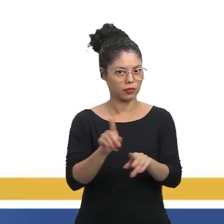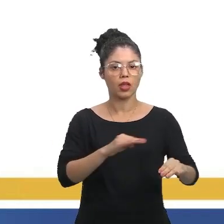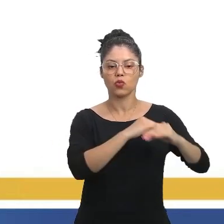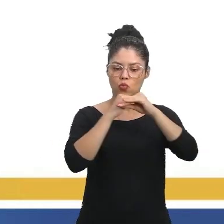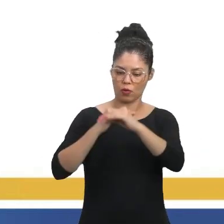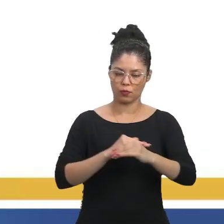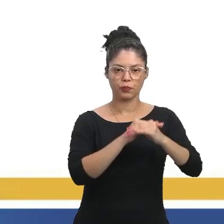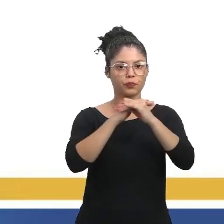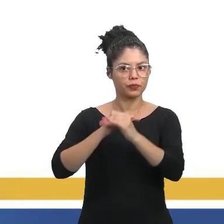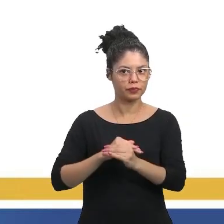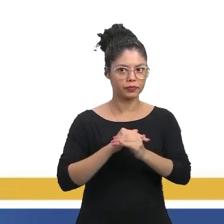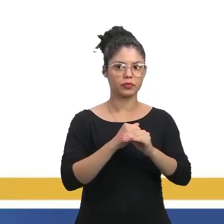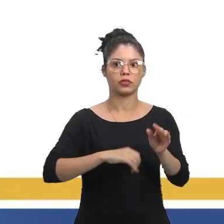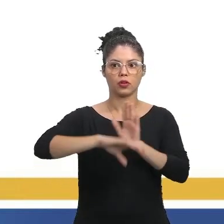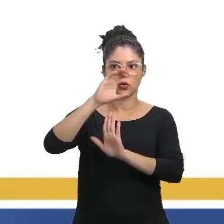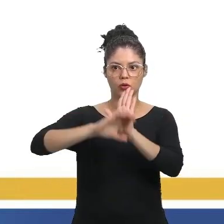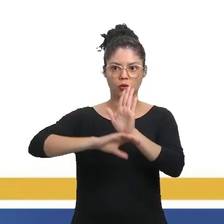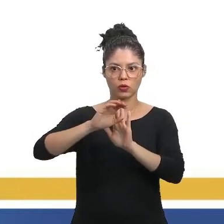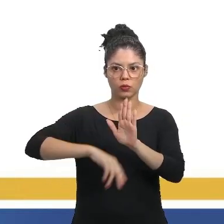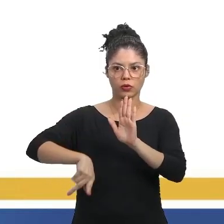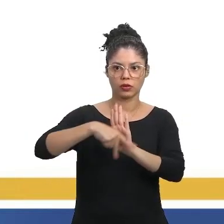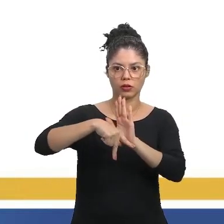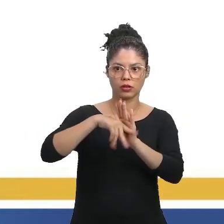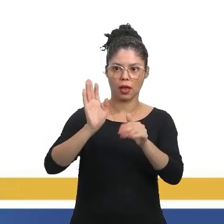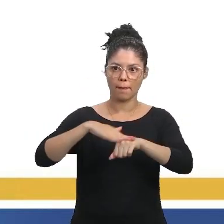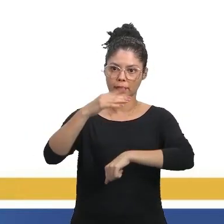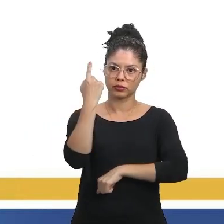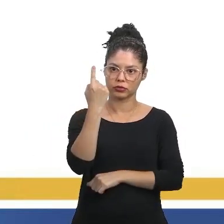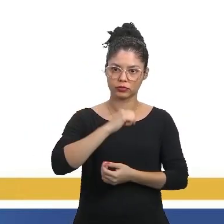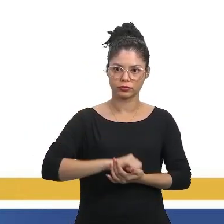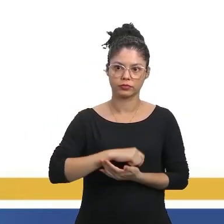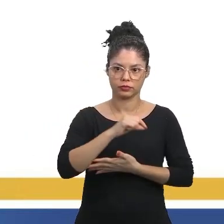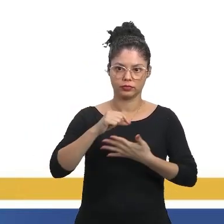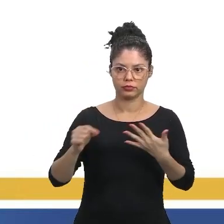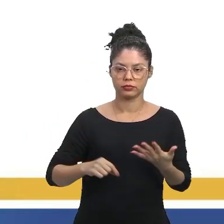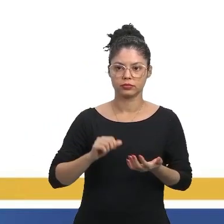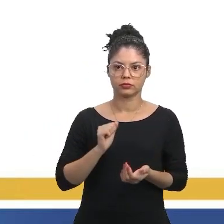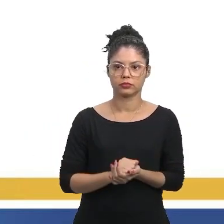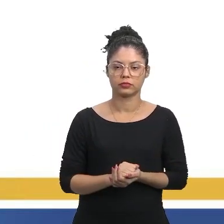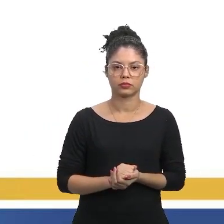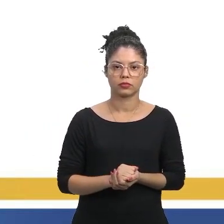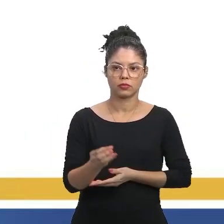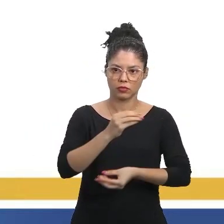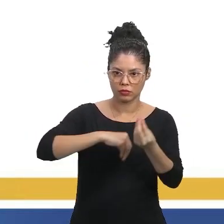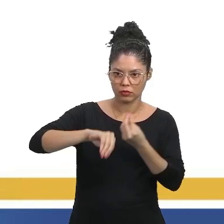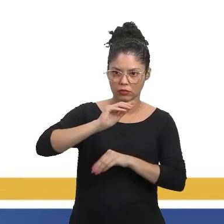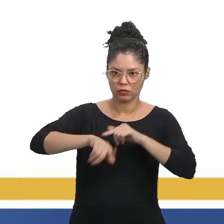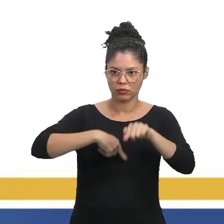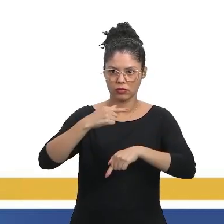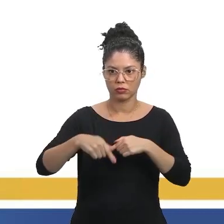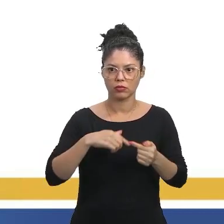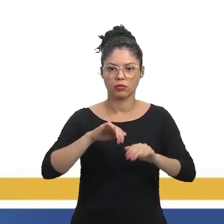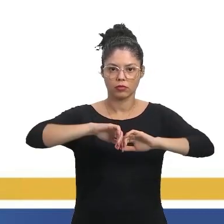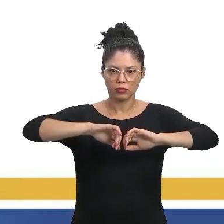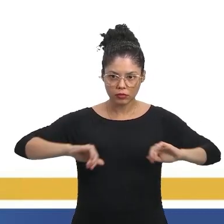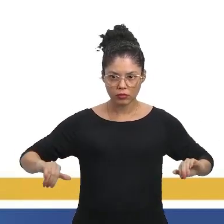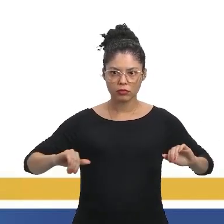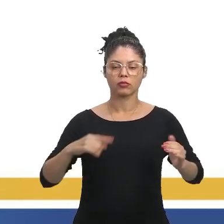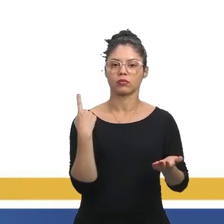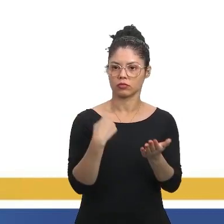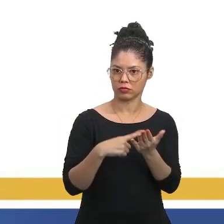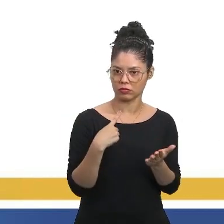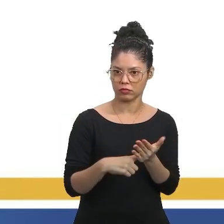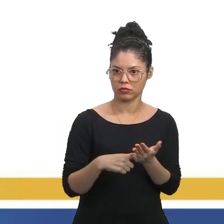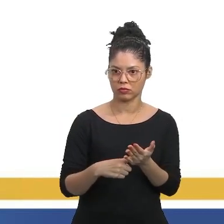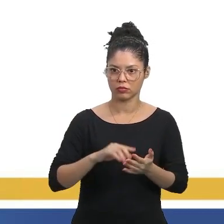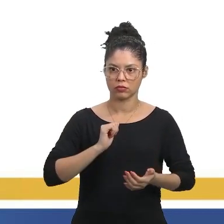Compostos são constituídos por átomos de mais de um elemento e uma reação química envolve a separação,